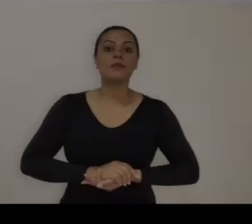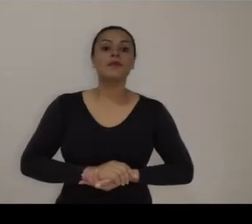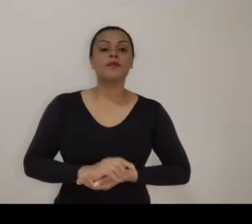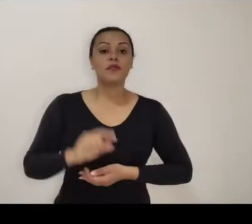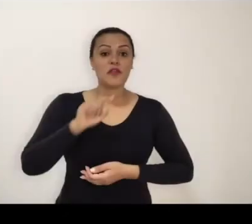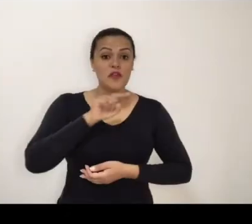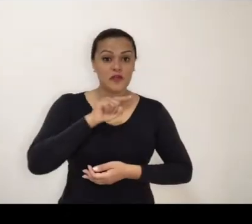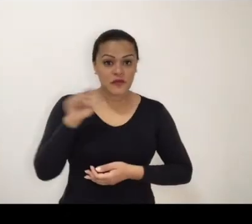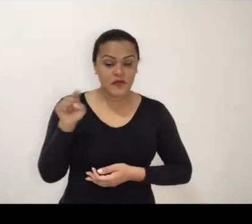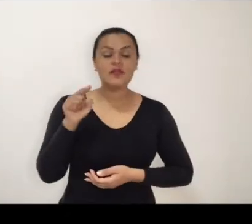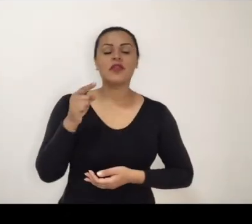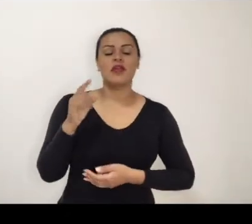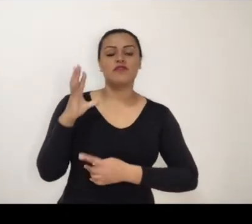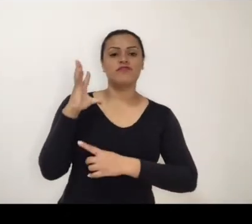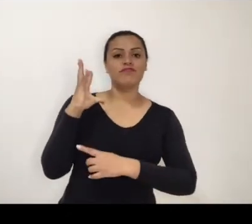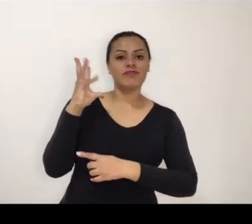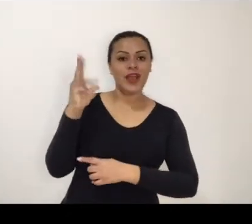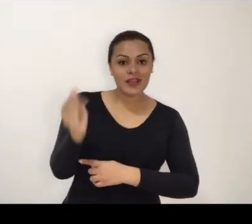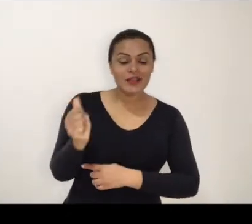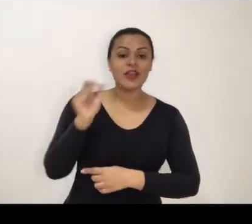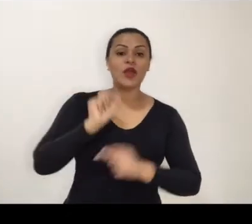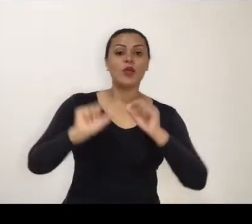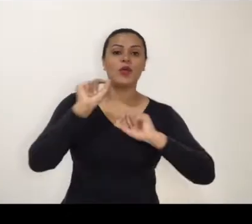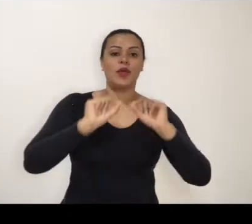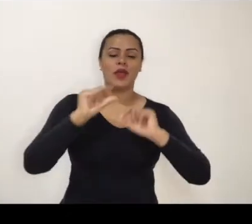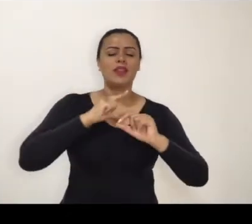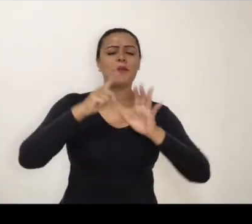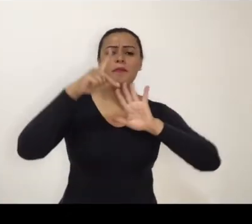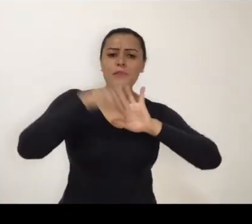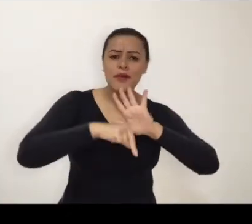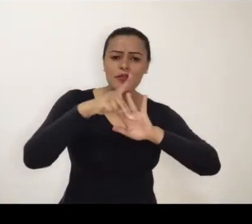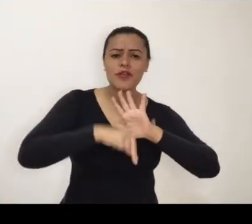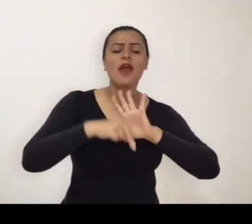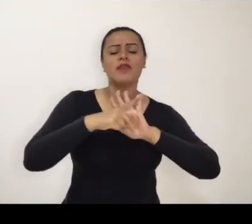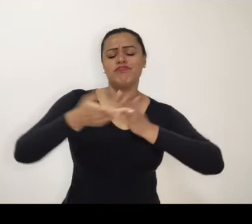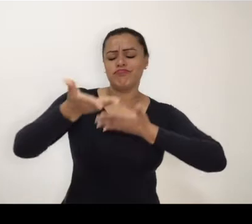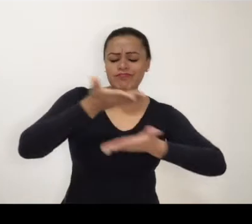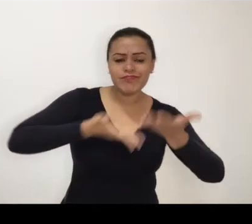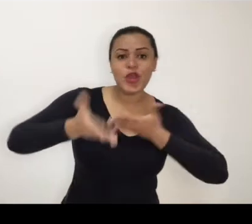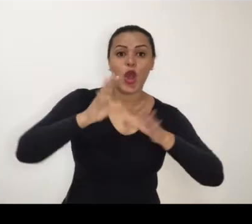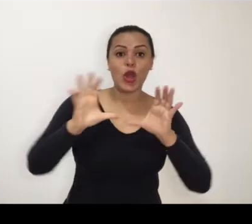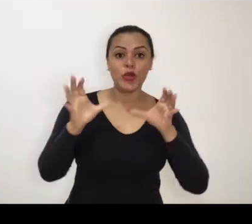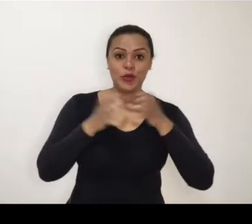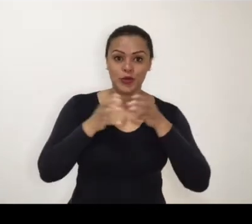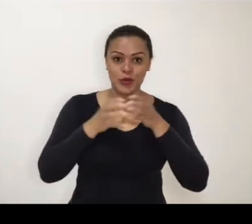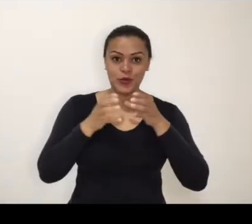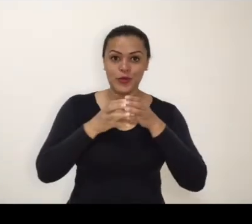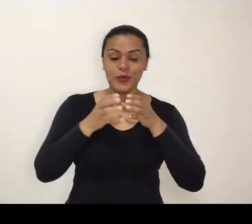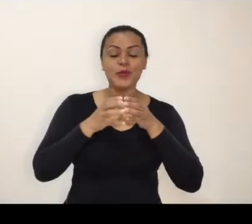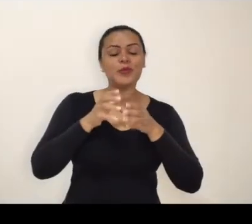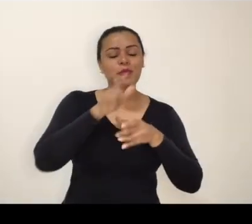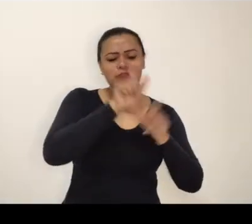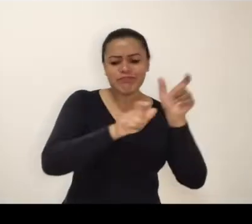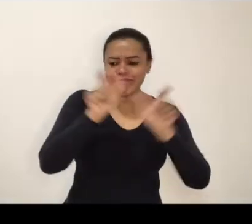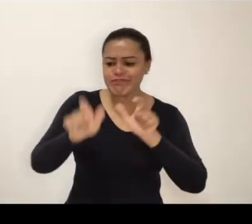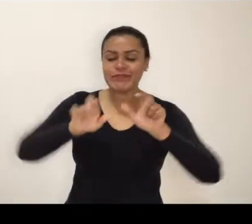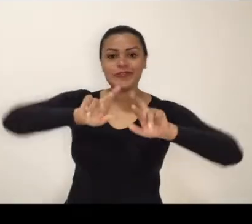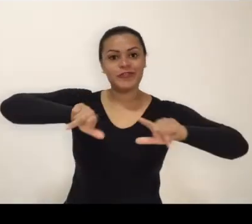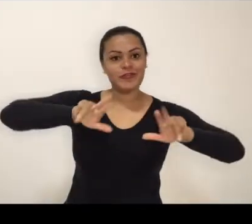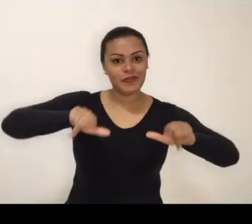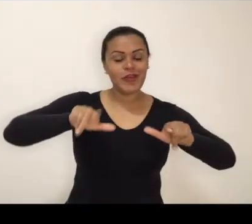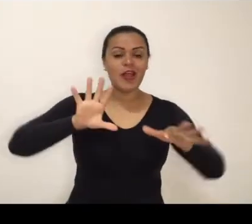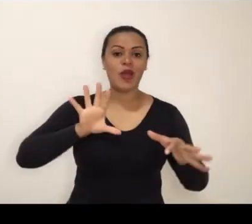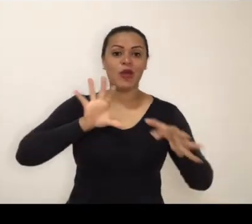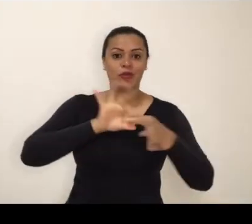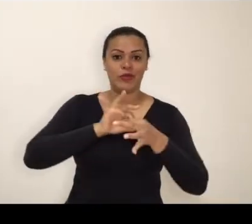Vocês são artistas que possuem projetos e ações com perfil colaborativo e coletivo, de diferentes modos e diferentes